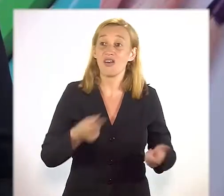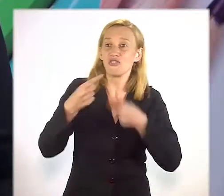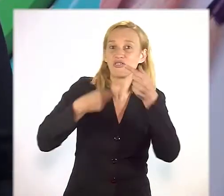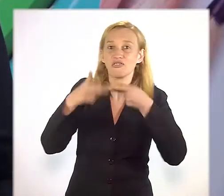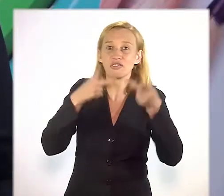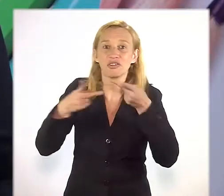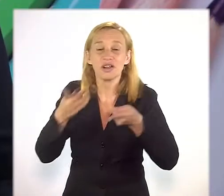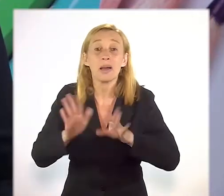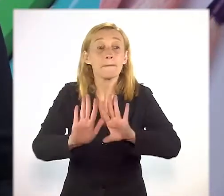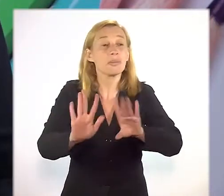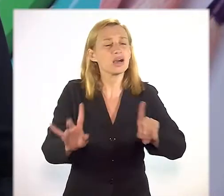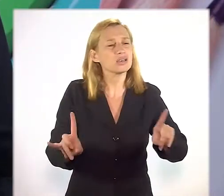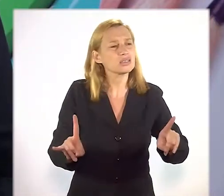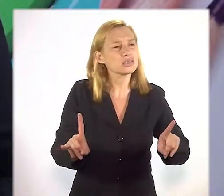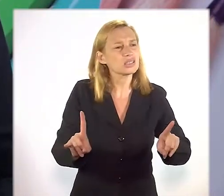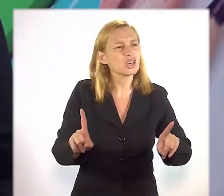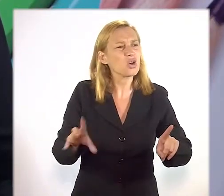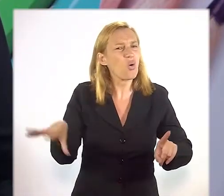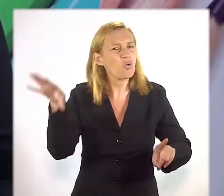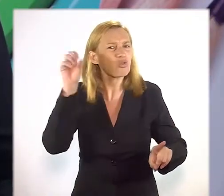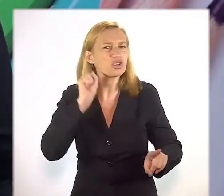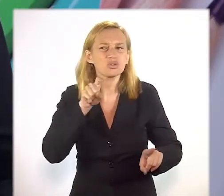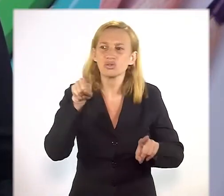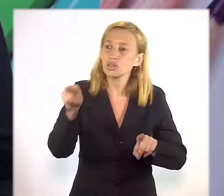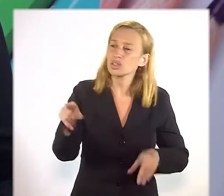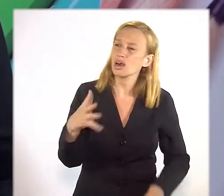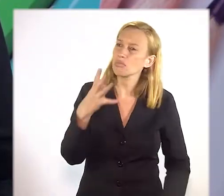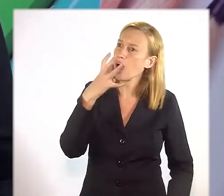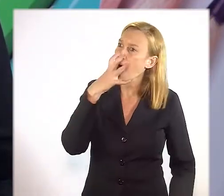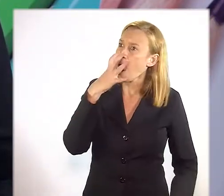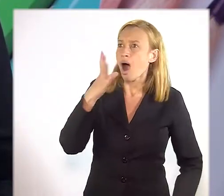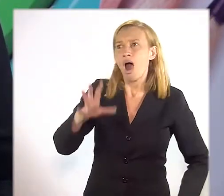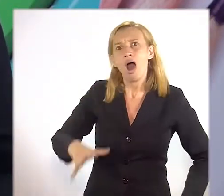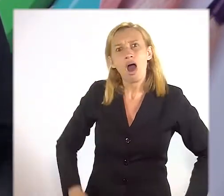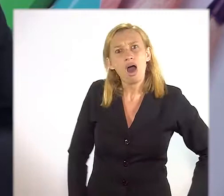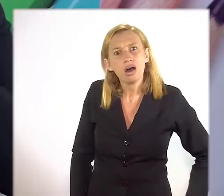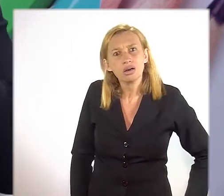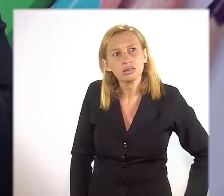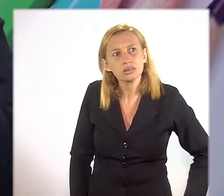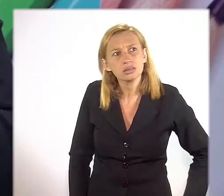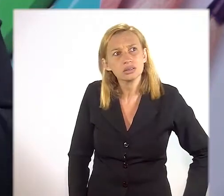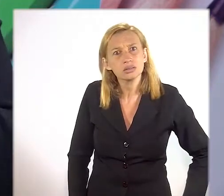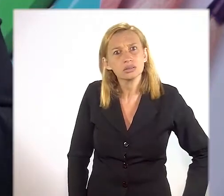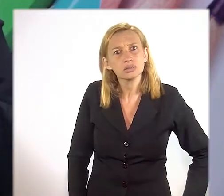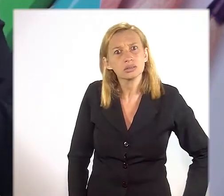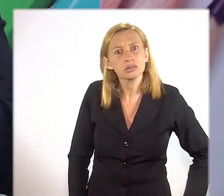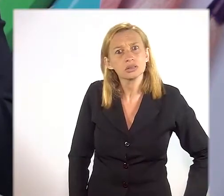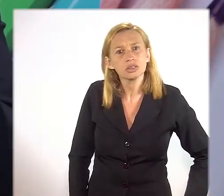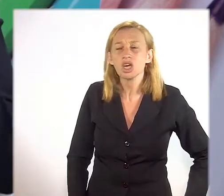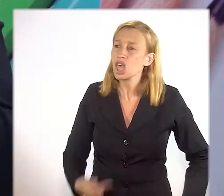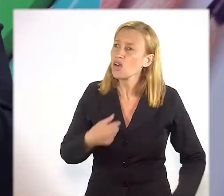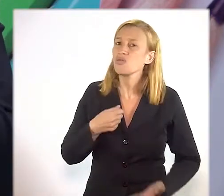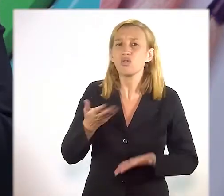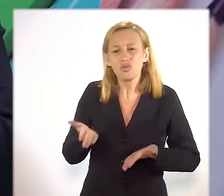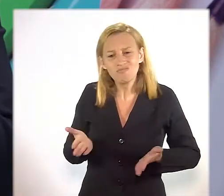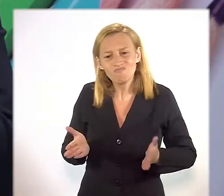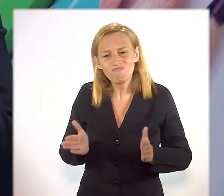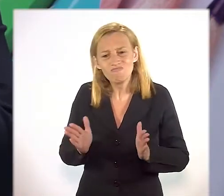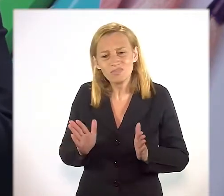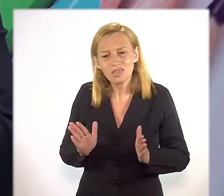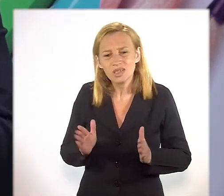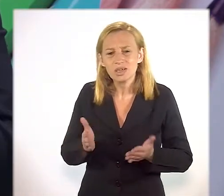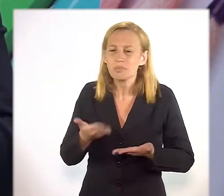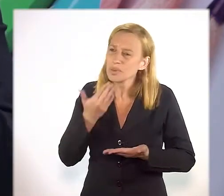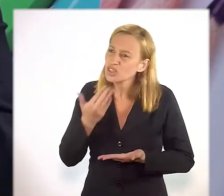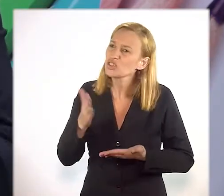viu? Comunicação, né? Mas, assim, ouvindo você, meu Deus do céu, eu vou insistir